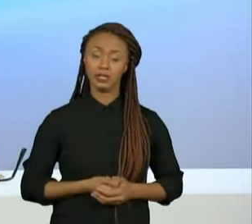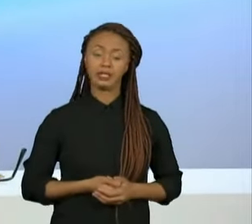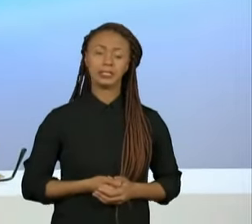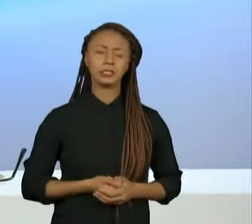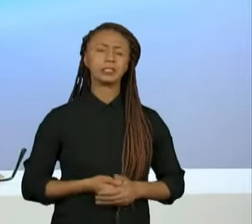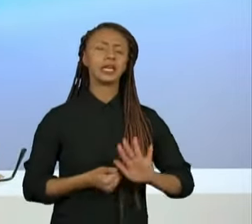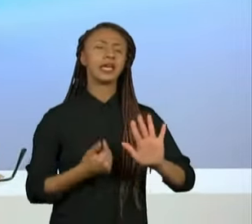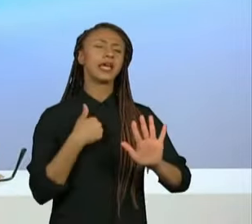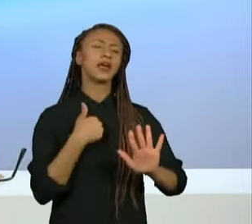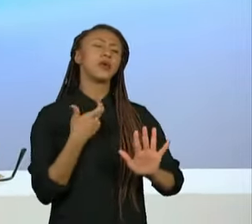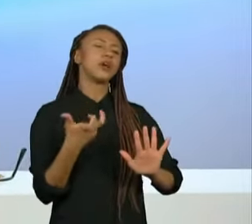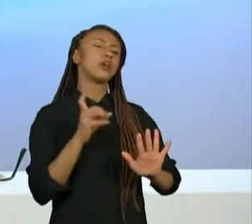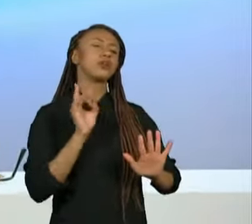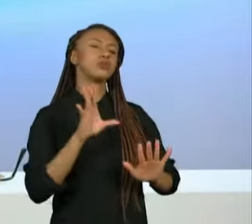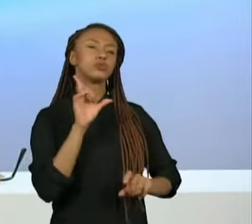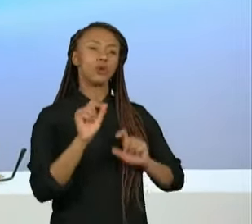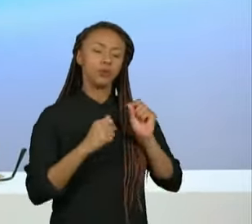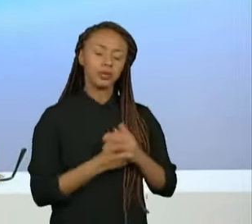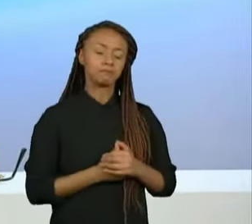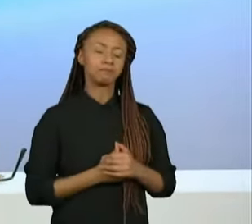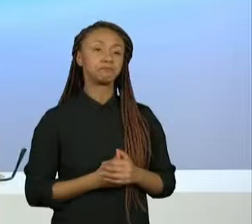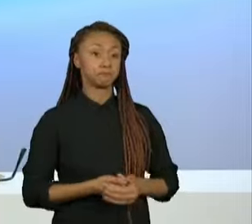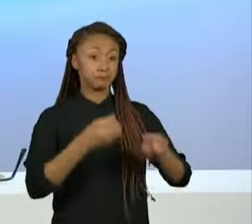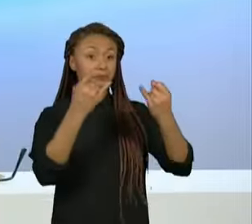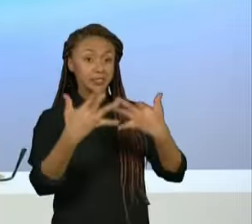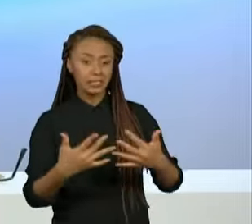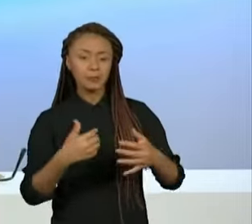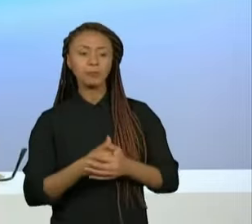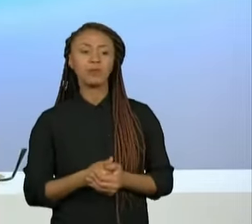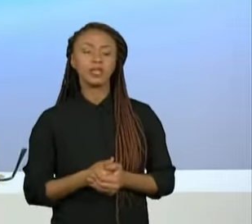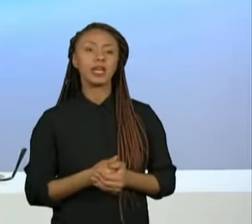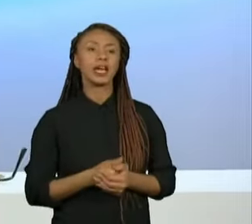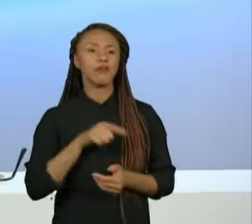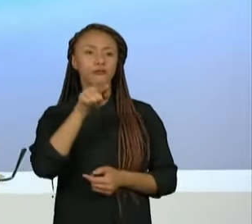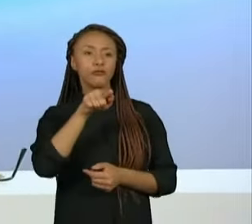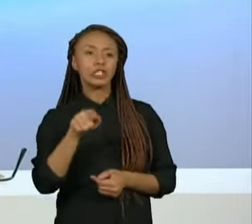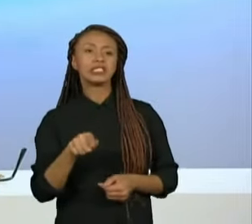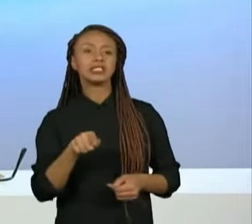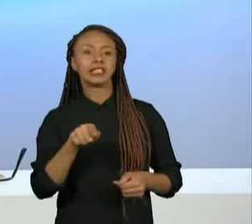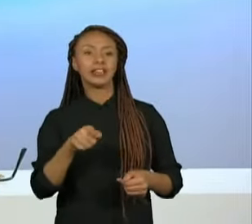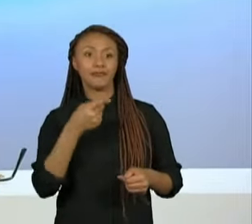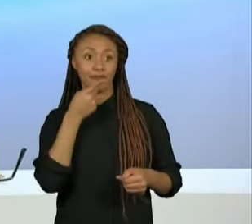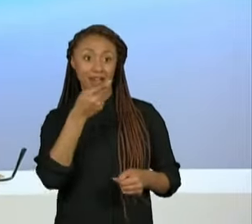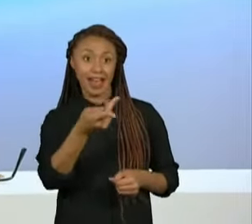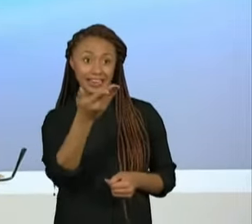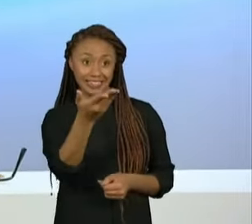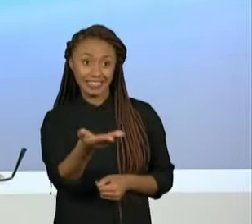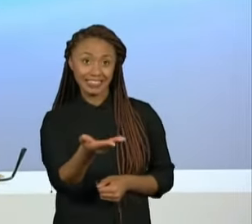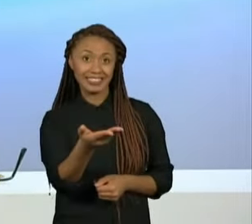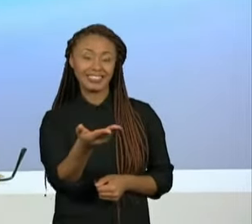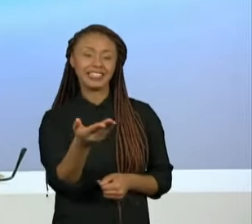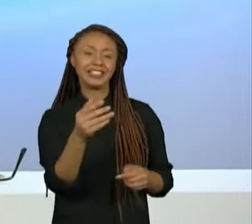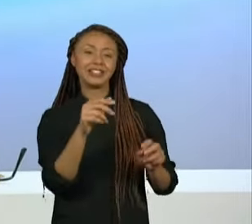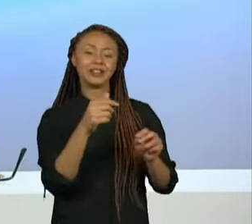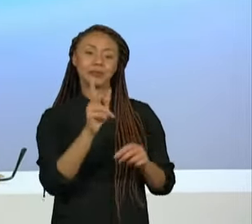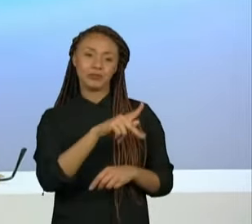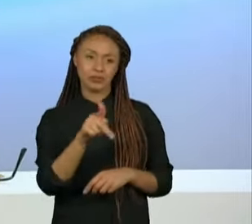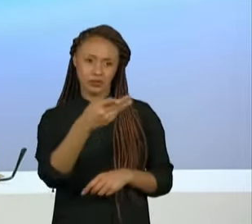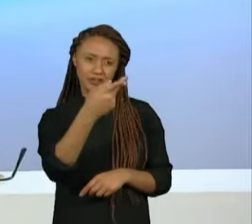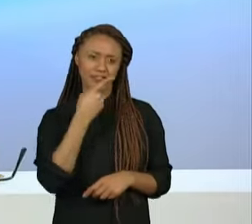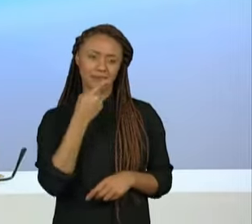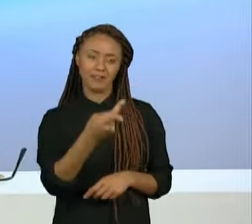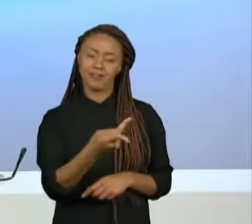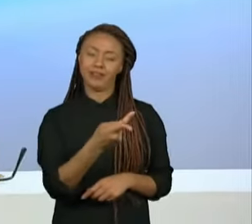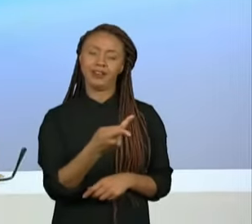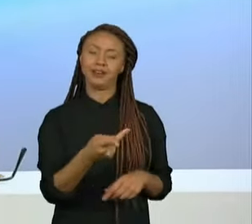O que eu queria trazer mesmo é que, nesse conto, a senhora finaliza esse conto, você finaliza esse conto, professora,